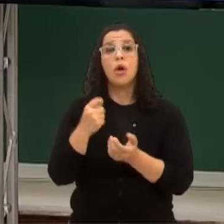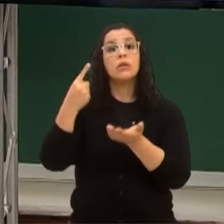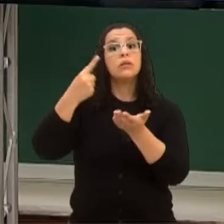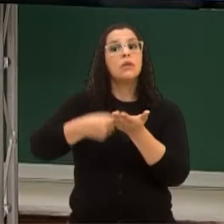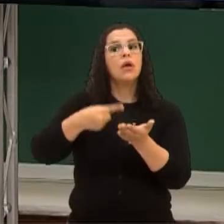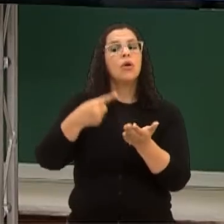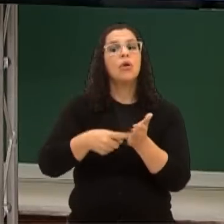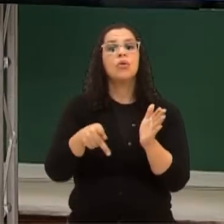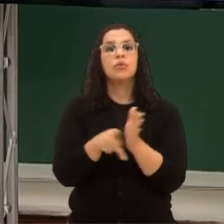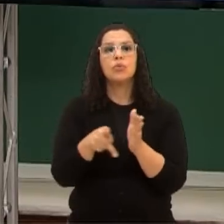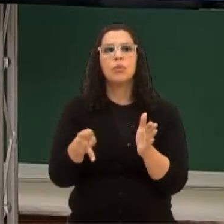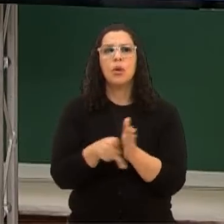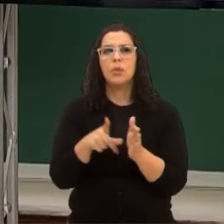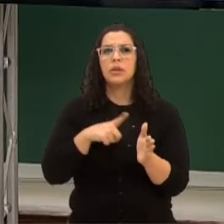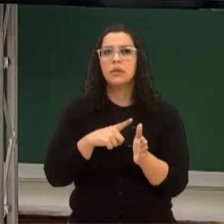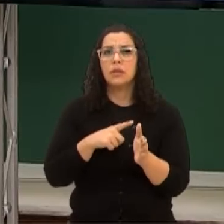acordo